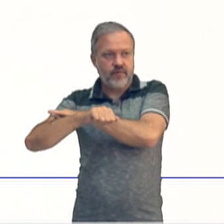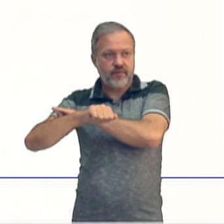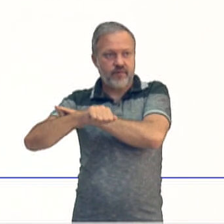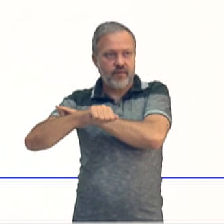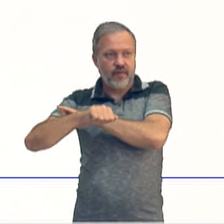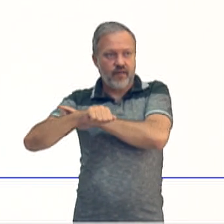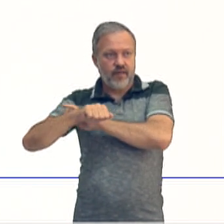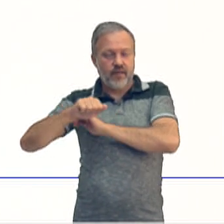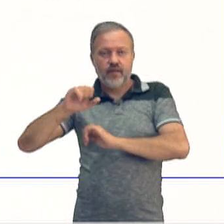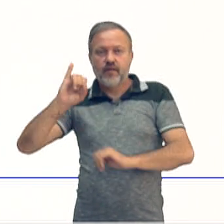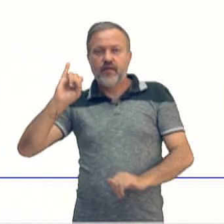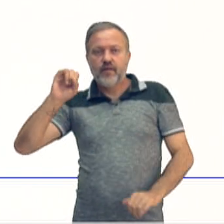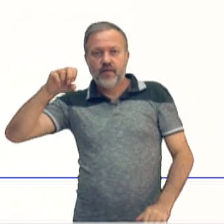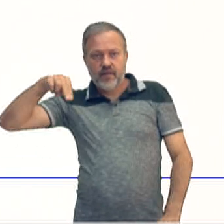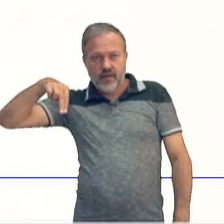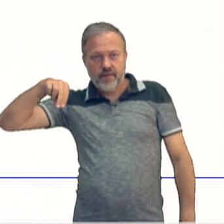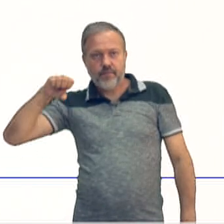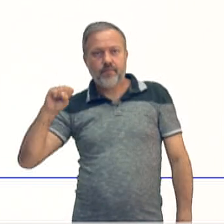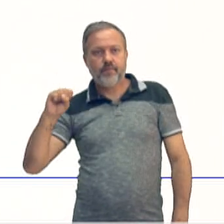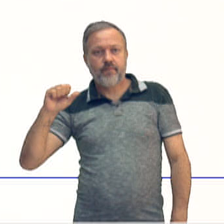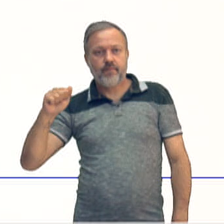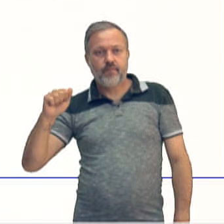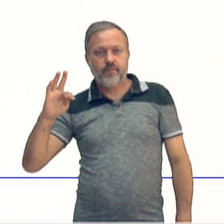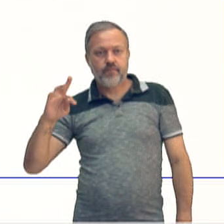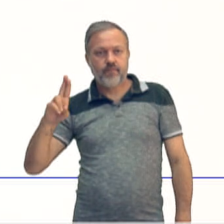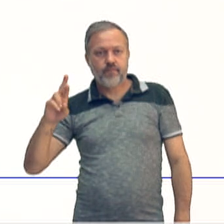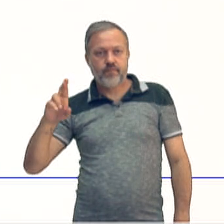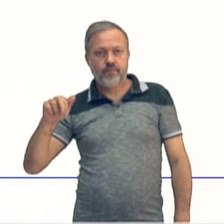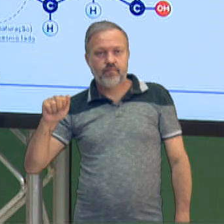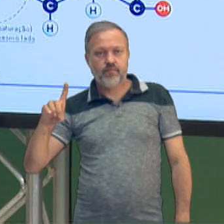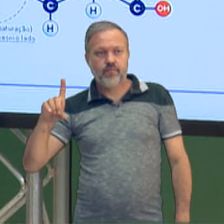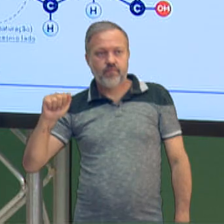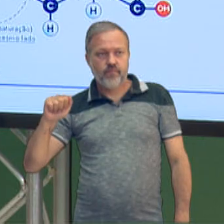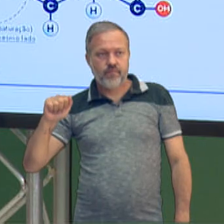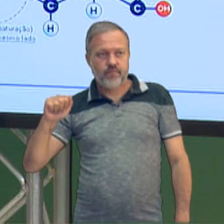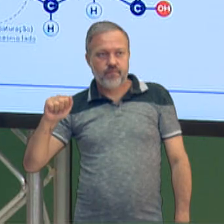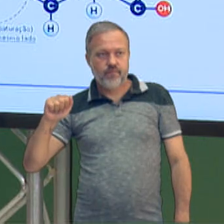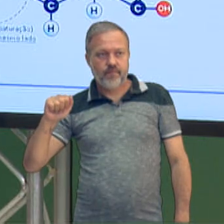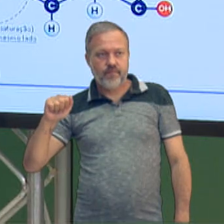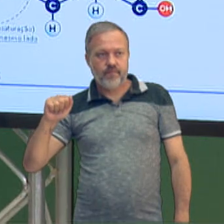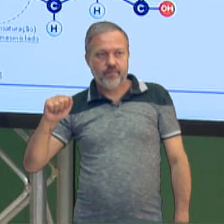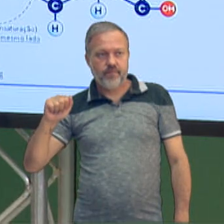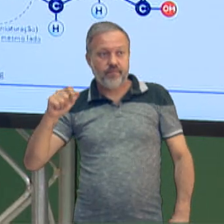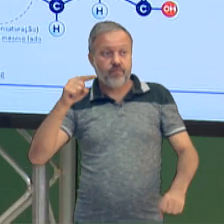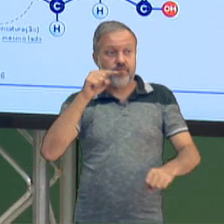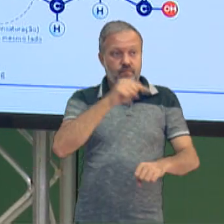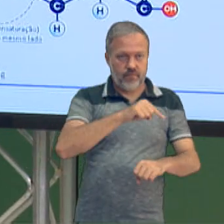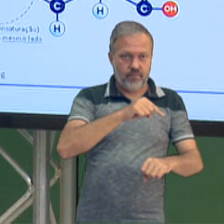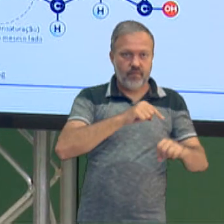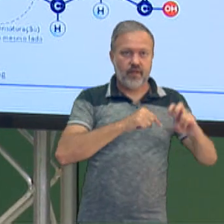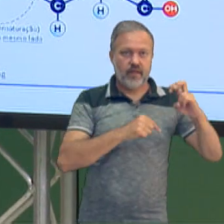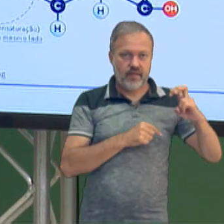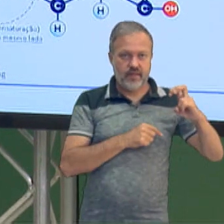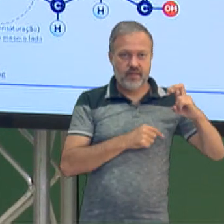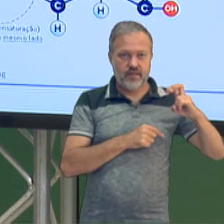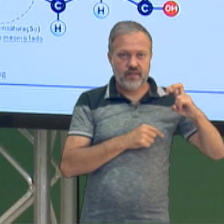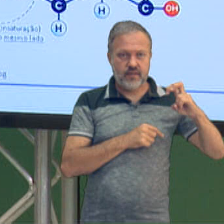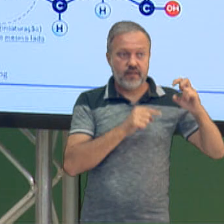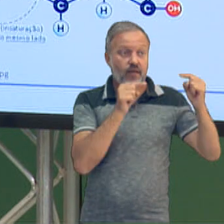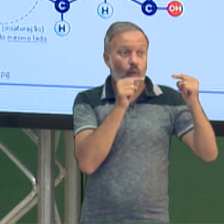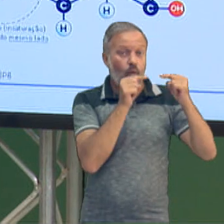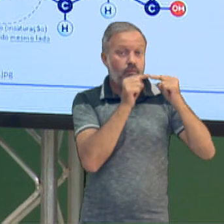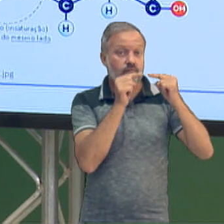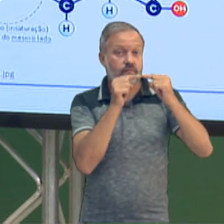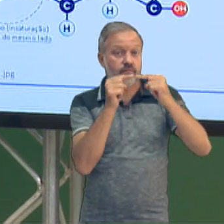ó, que só são simples ligações. Então, o ácido graxo, uma gordura saturada, só tem simples ligações. Onde que a